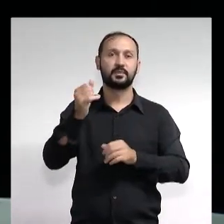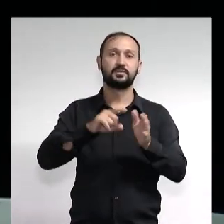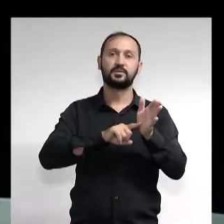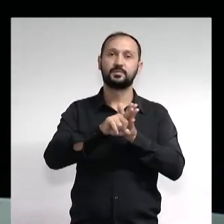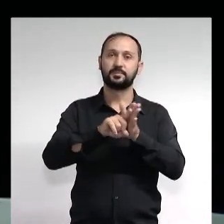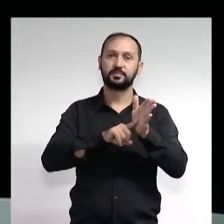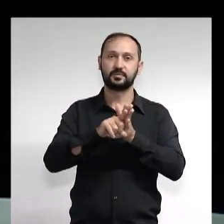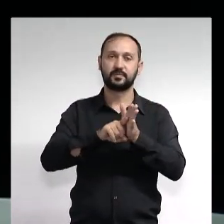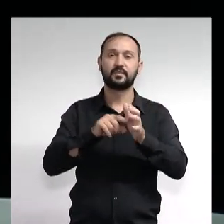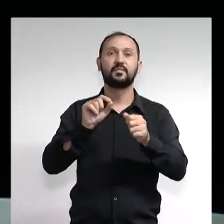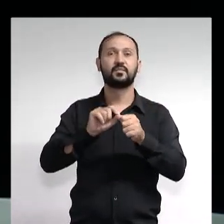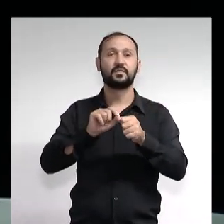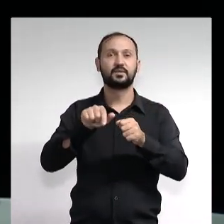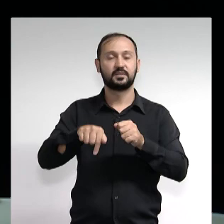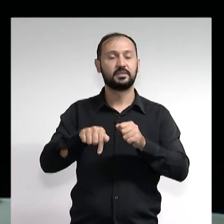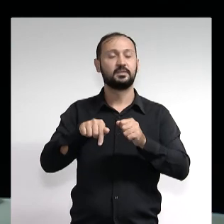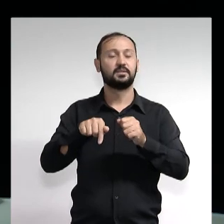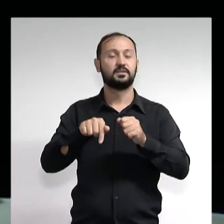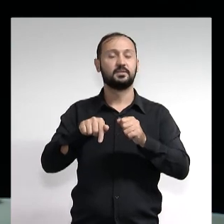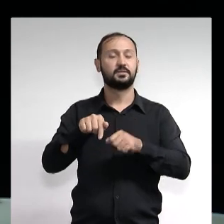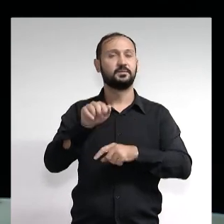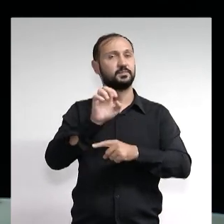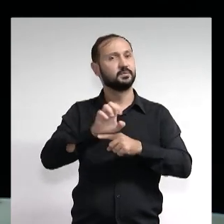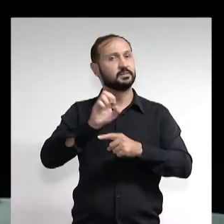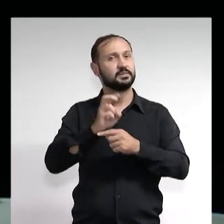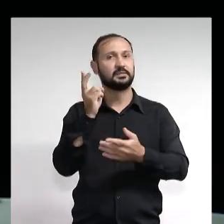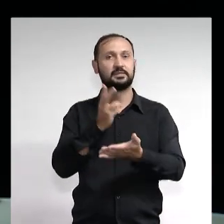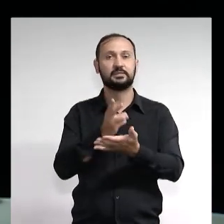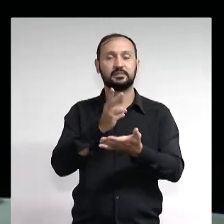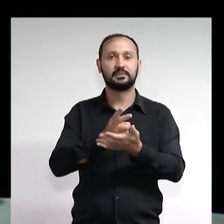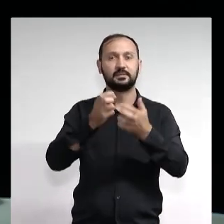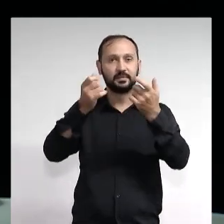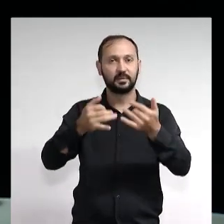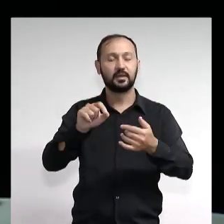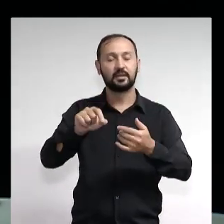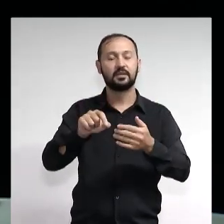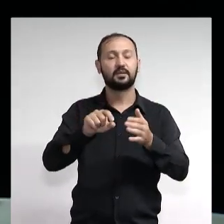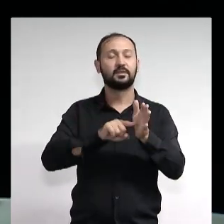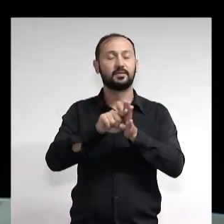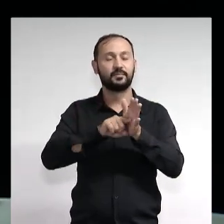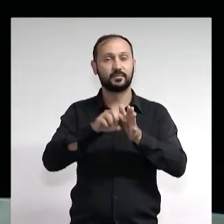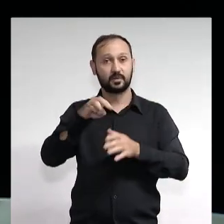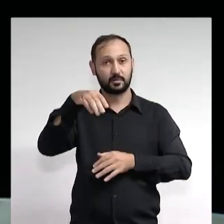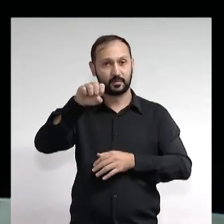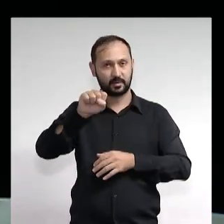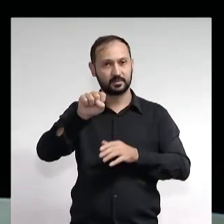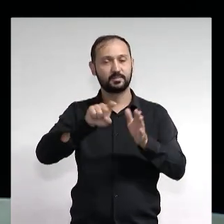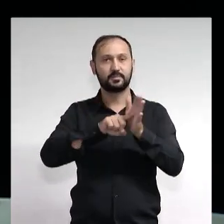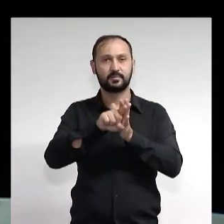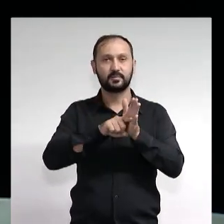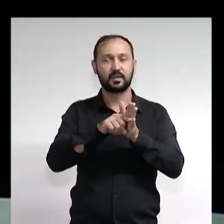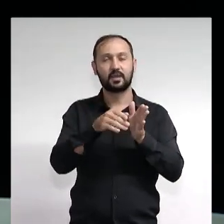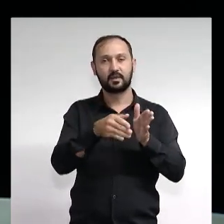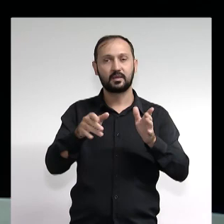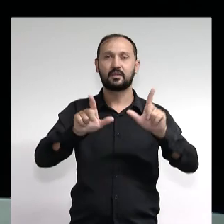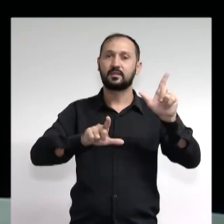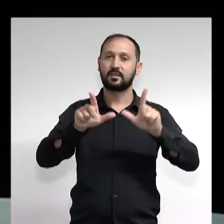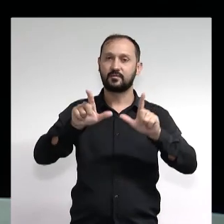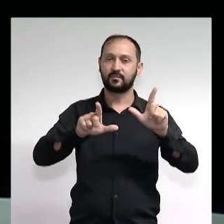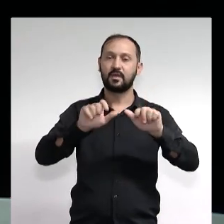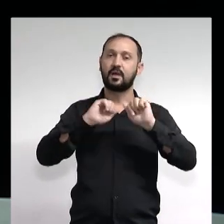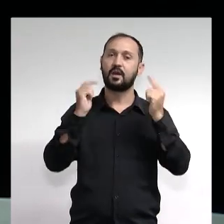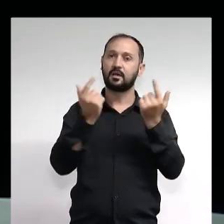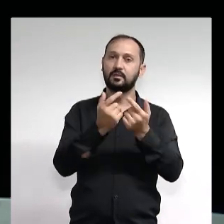todas as outras importantes pesquisas feitas aqui no estado e que nós sempre falamos aqui no MS Pesquisa ao longo da programação da